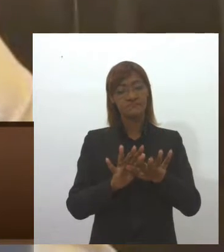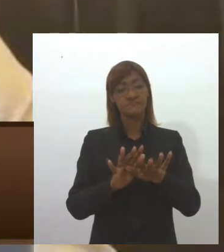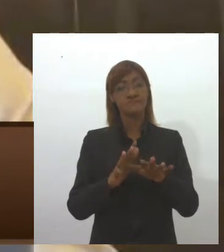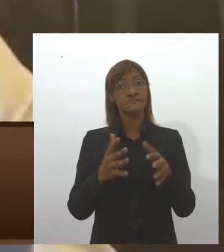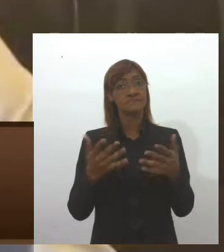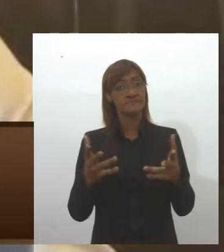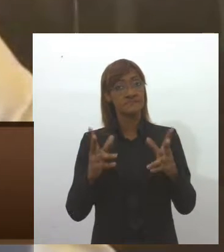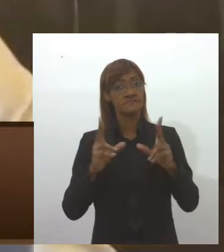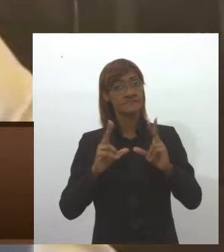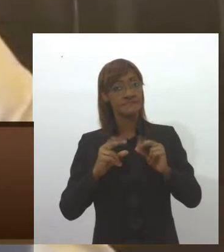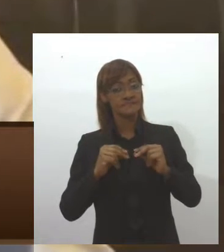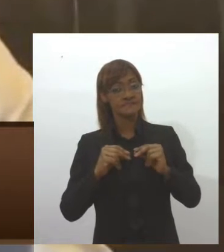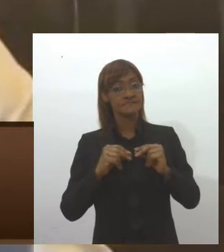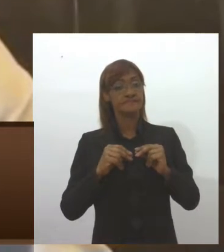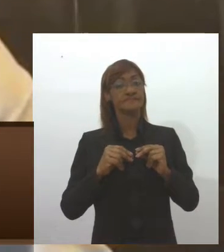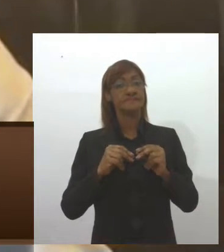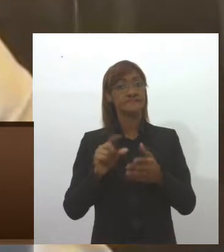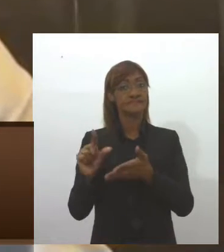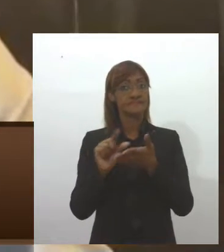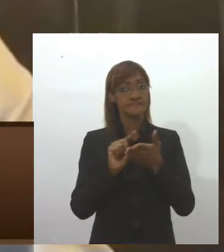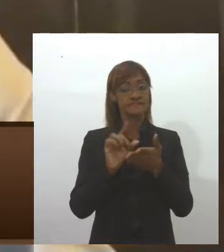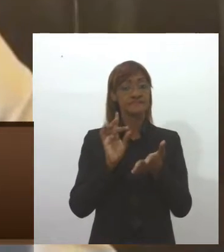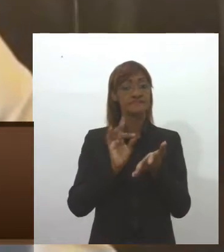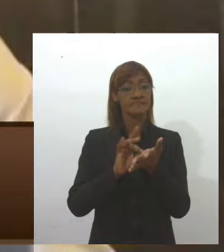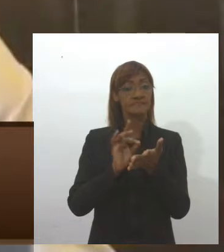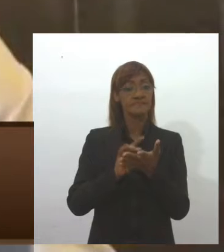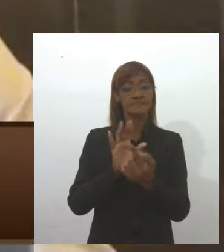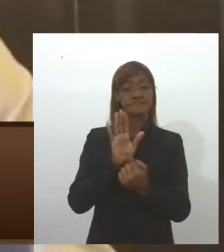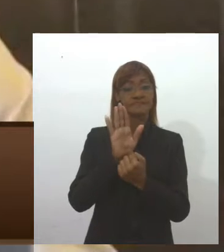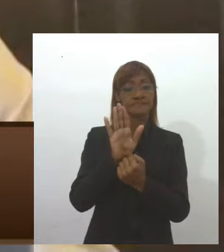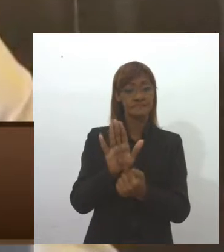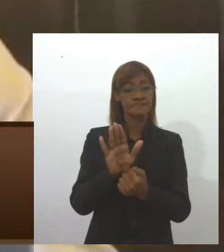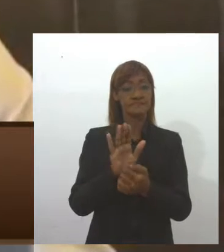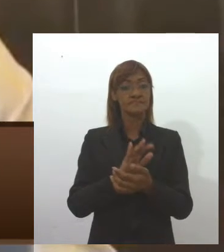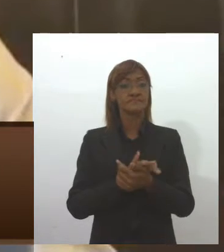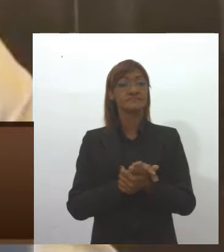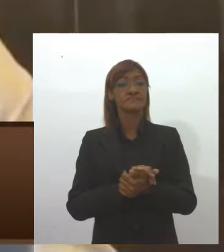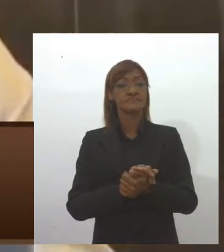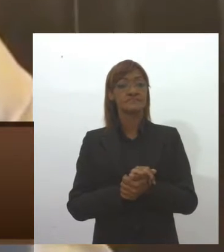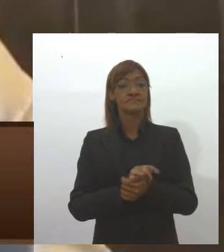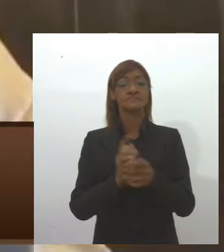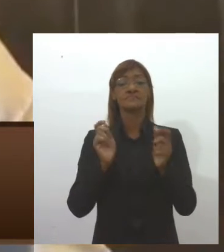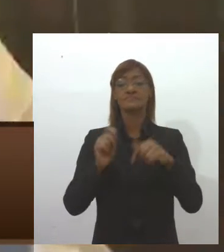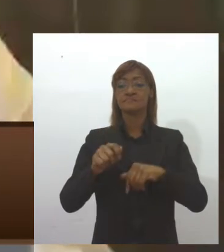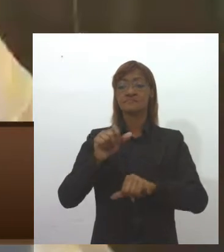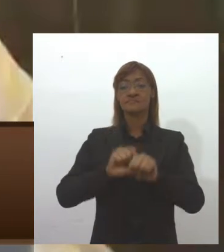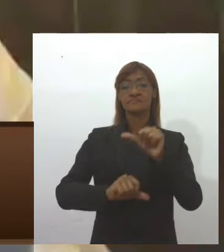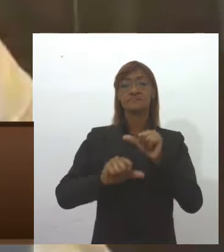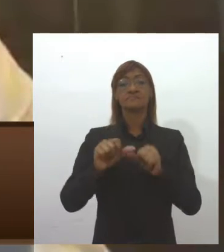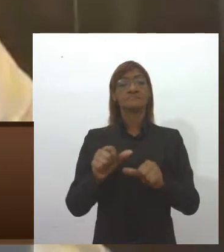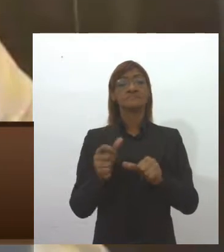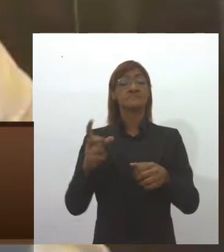está conseguindo realmente demonstrar sinais que tem condições de sair dessa pandemia